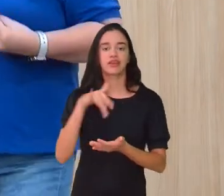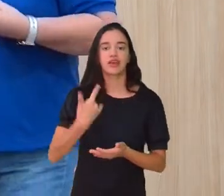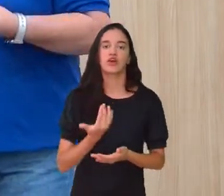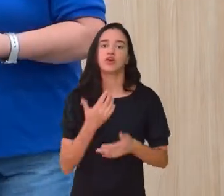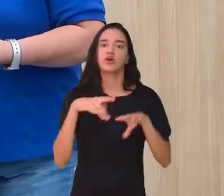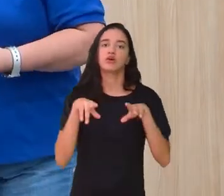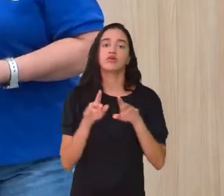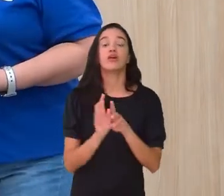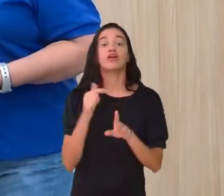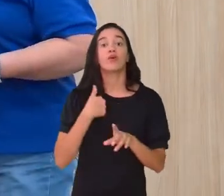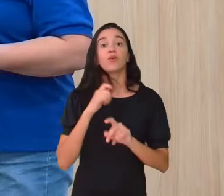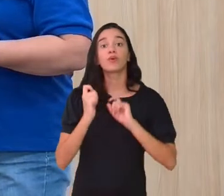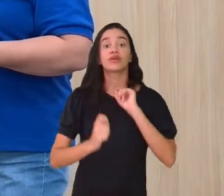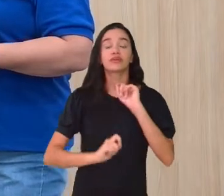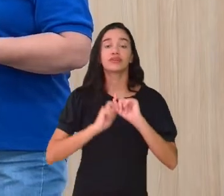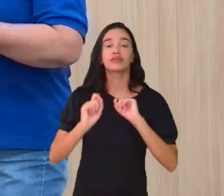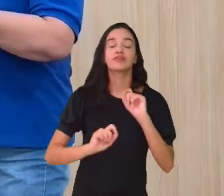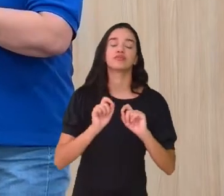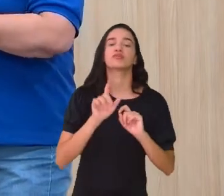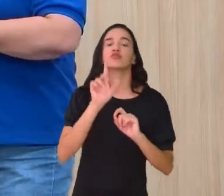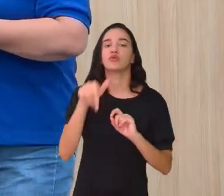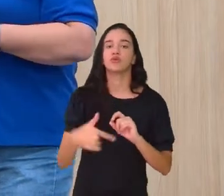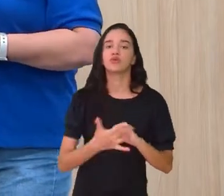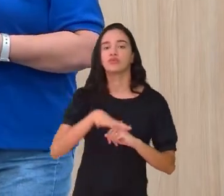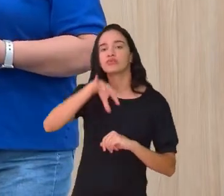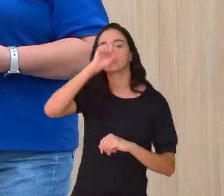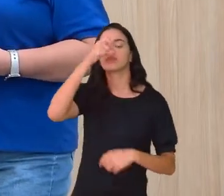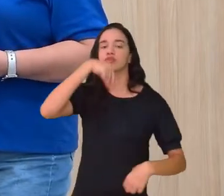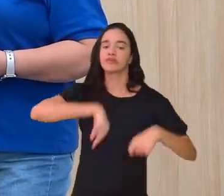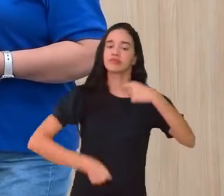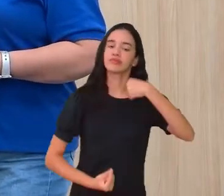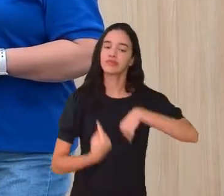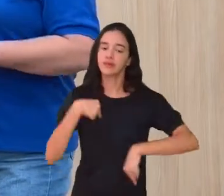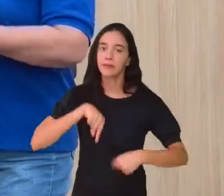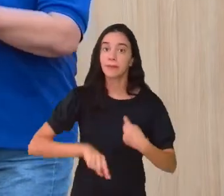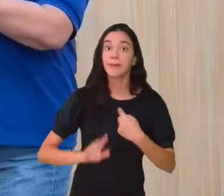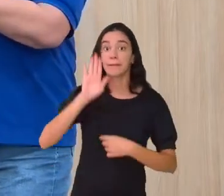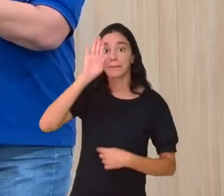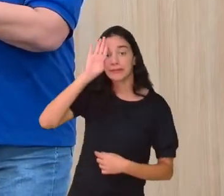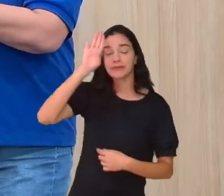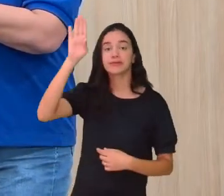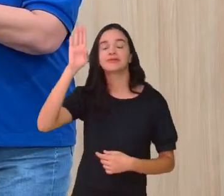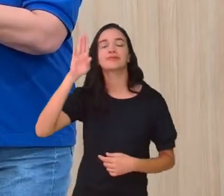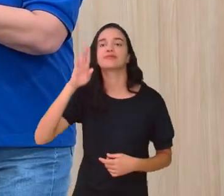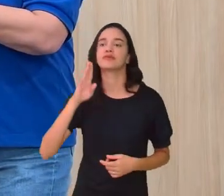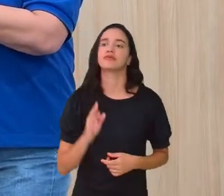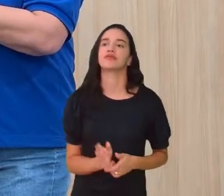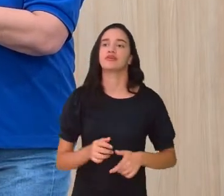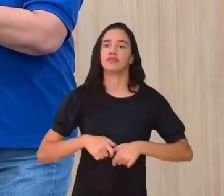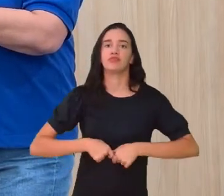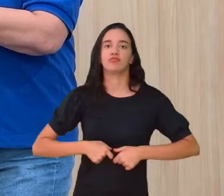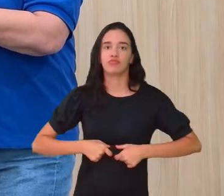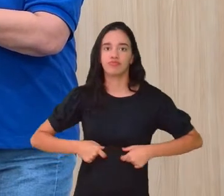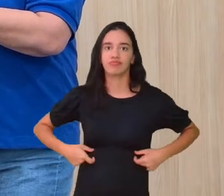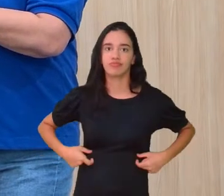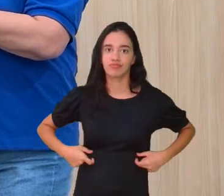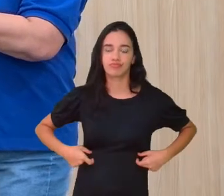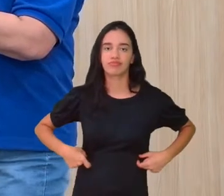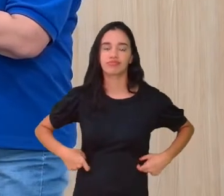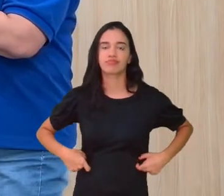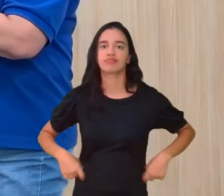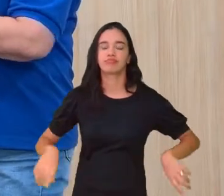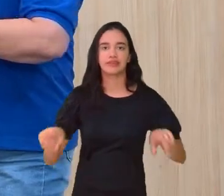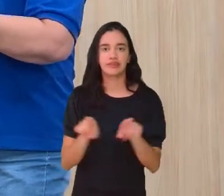sistema principal de ajudar aí na inspiração e expiração, e os pulmões estão bem apoiados em cima deles. Isso vai dar